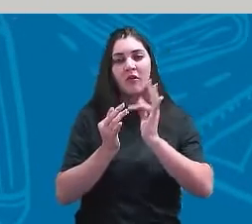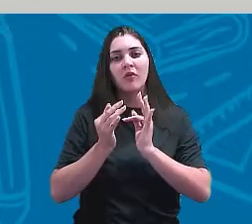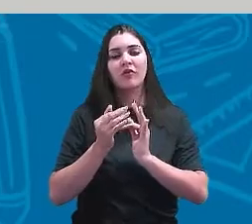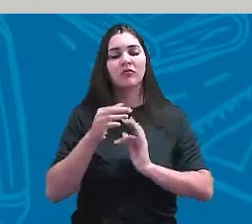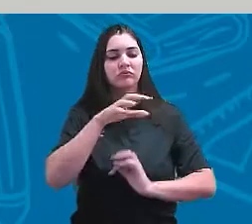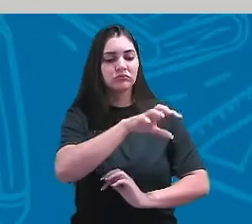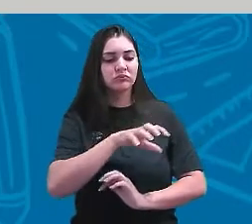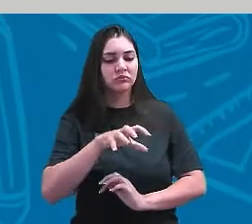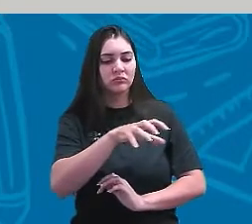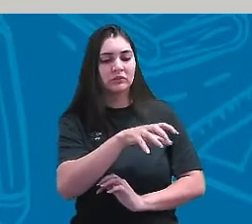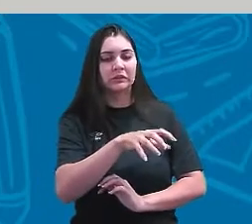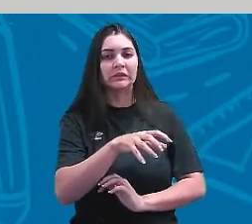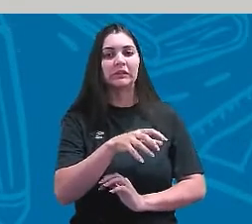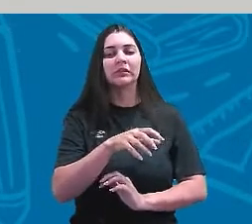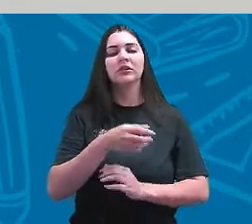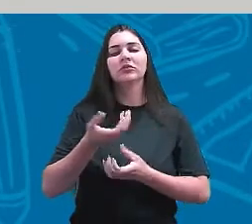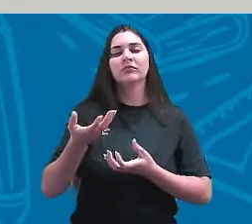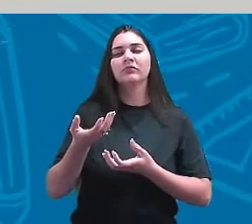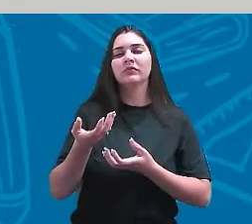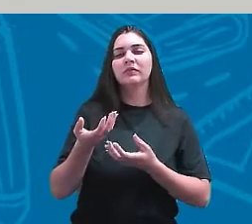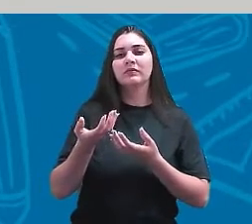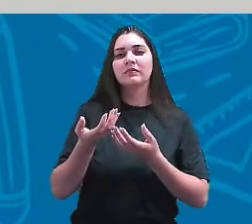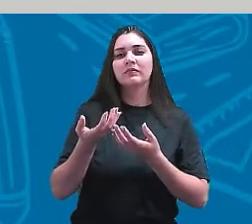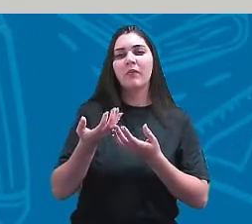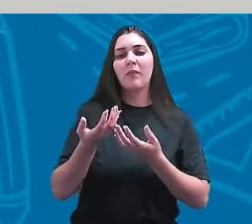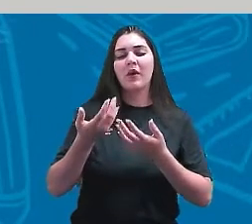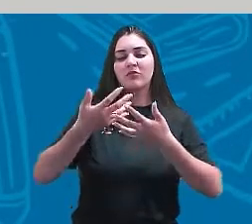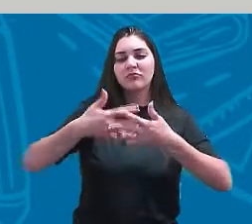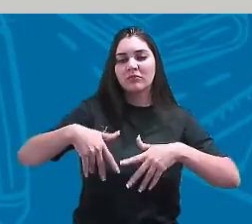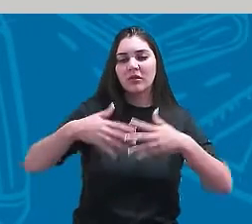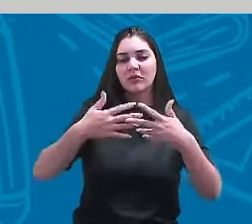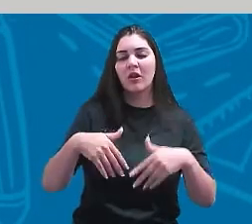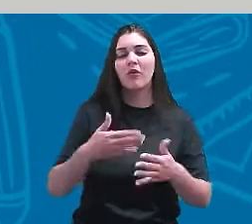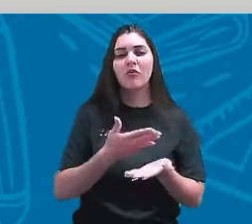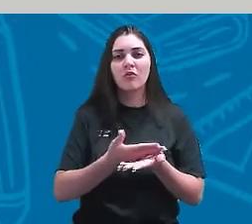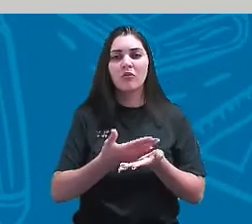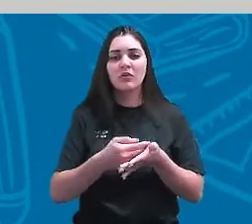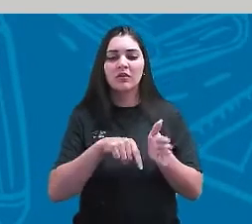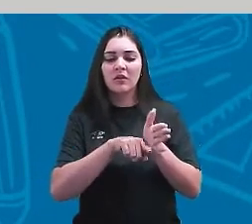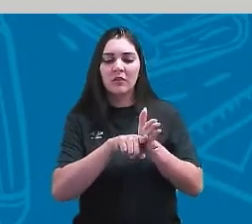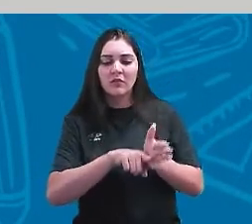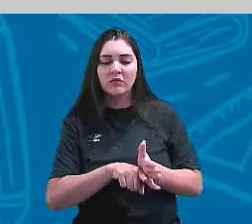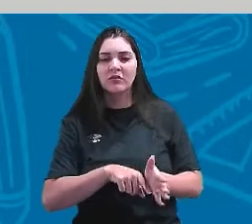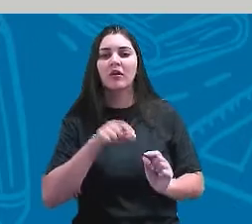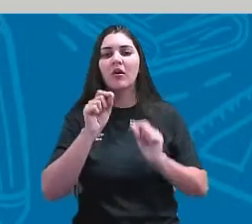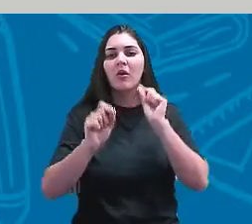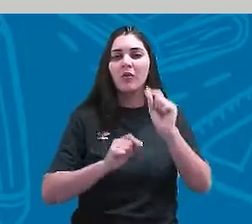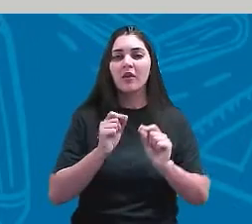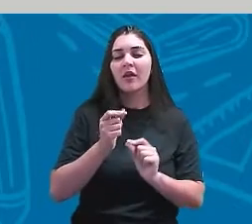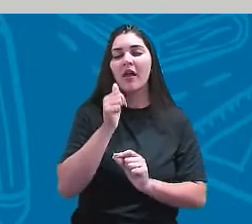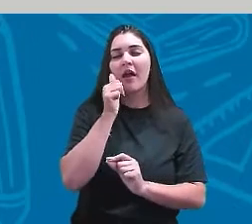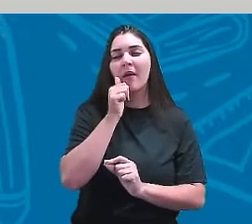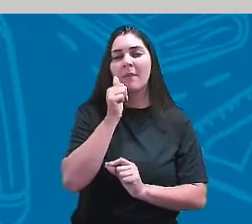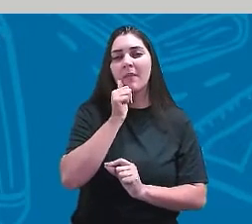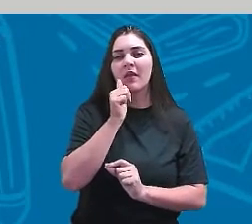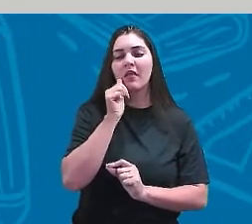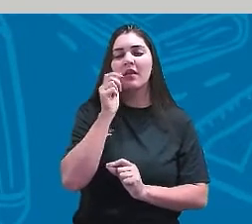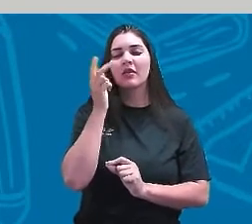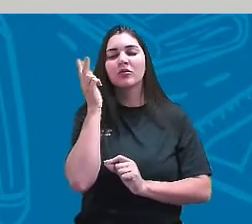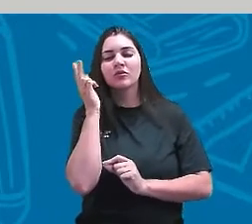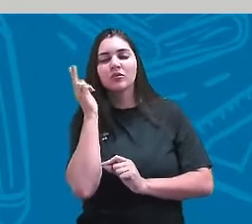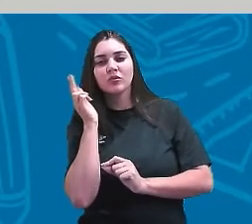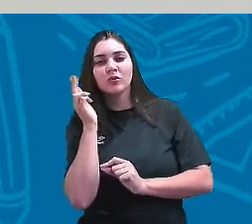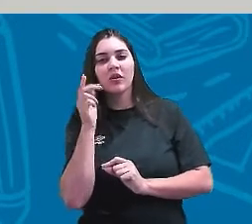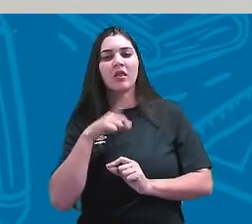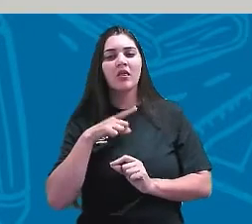por uma forma mais light. Se vocês começarem a pesquisar, um exemplo, a Bela Adormecida, por trás da história que conhecemos, tem uma história mais